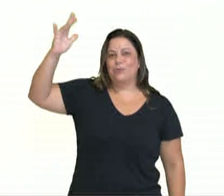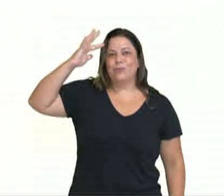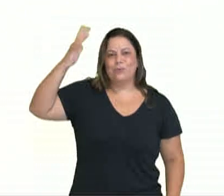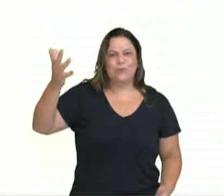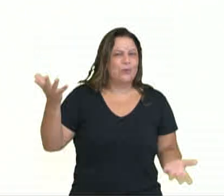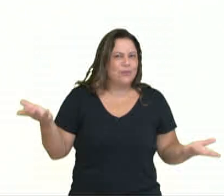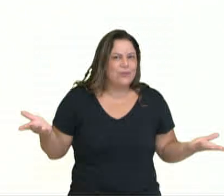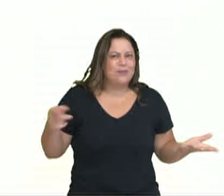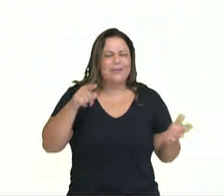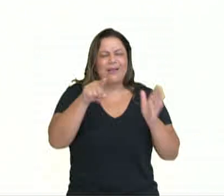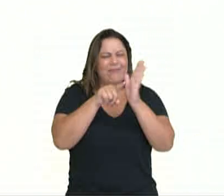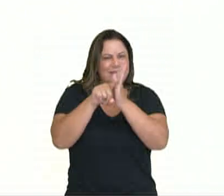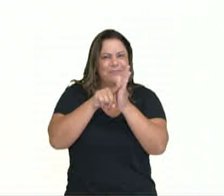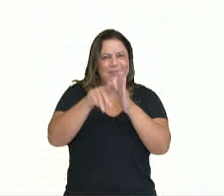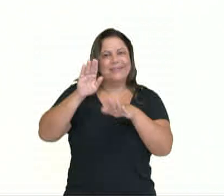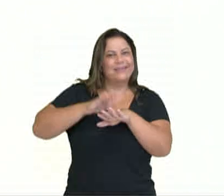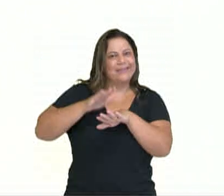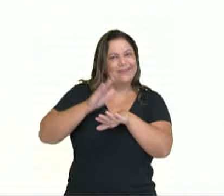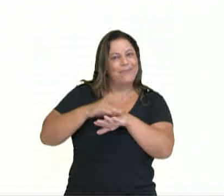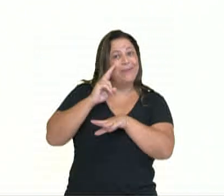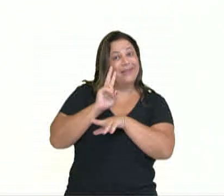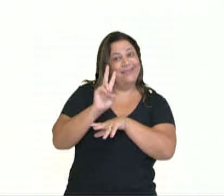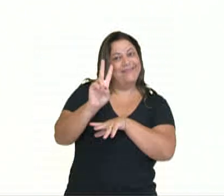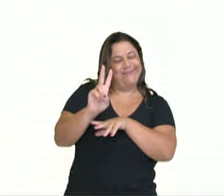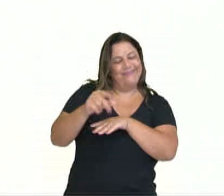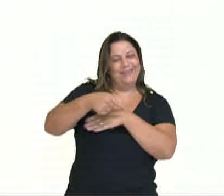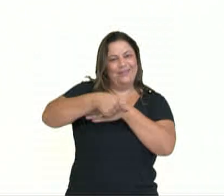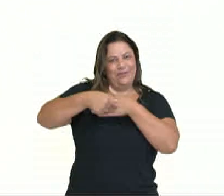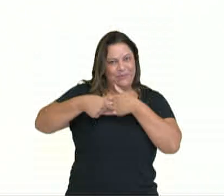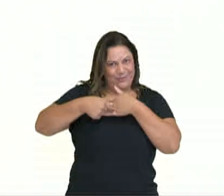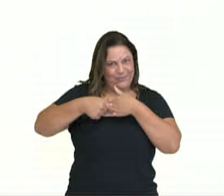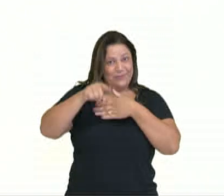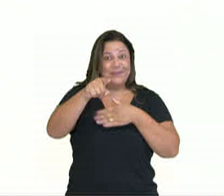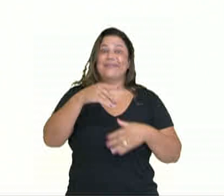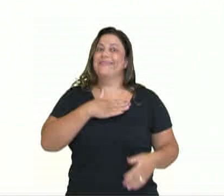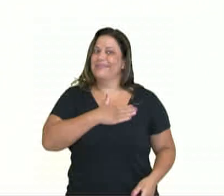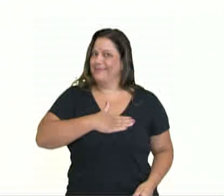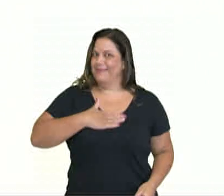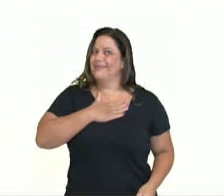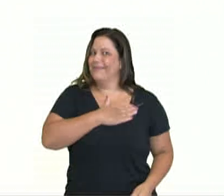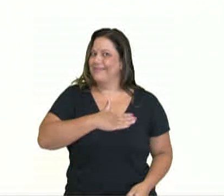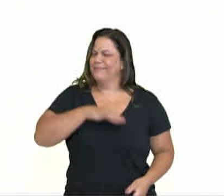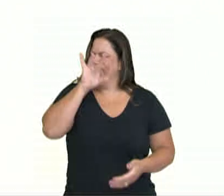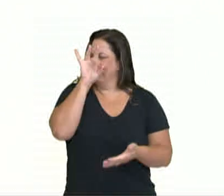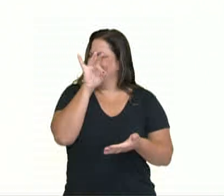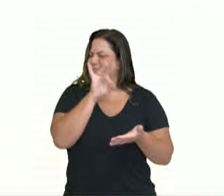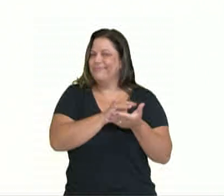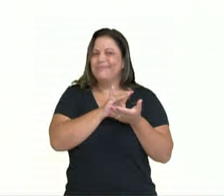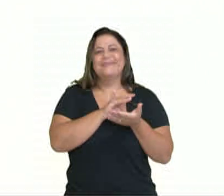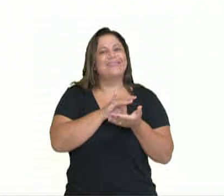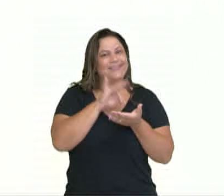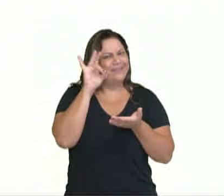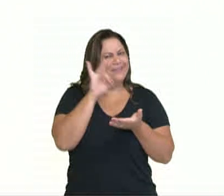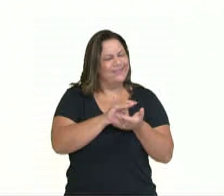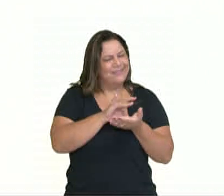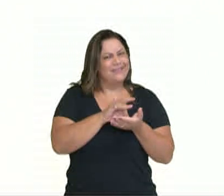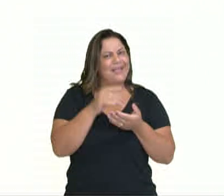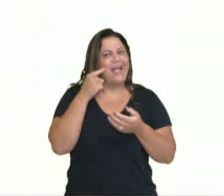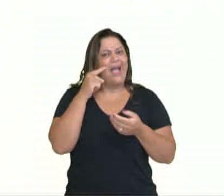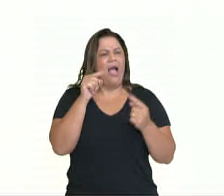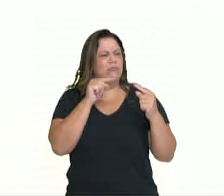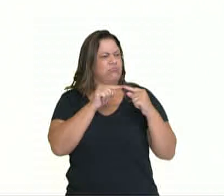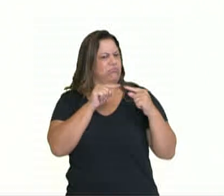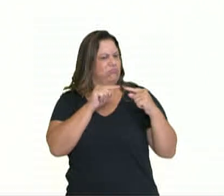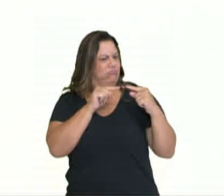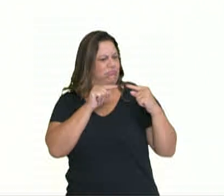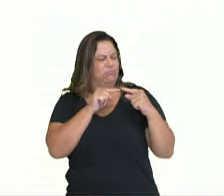você pesquisar mais e ler alguma coisa sobre a Lígia? Você vai gostar. Eu garanto para você que você vai até se identificar